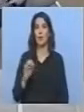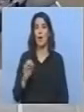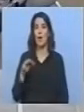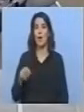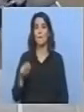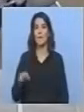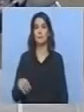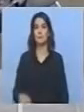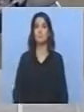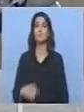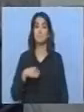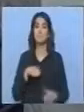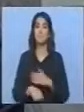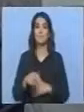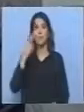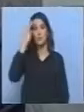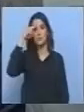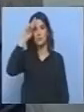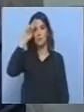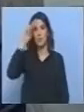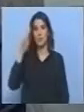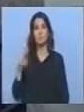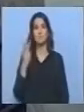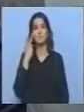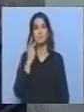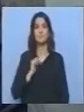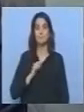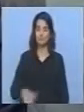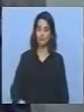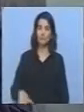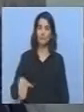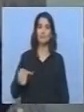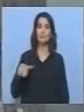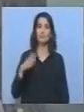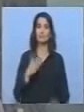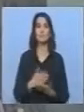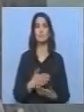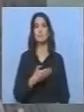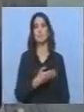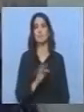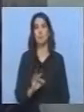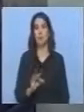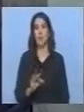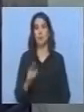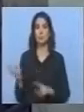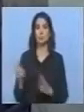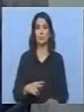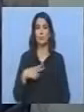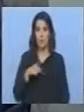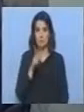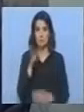Nasci em Moçambique, onde vivi também toda a minha infância. Em 1974 vim para Portugal. Tem lá